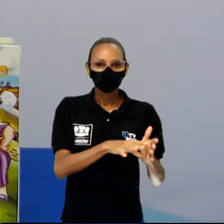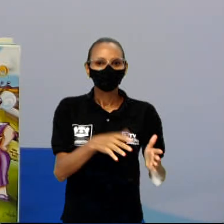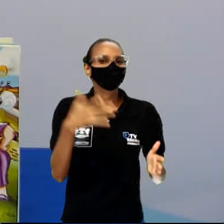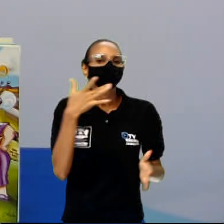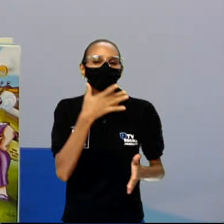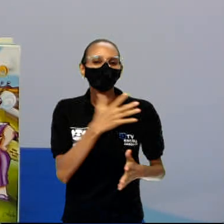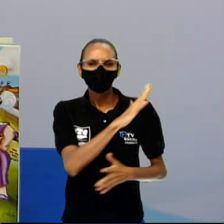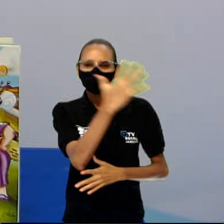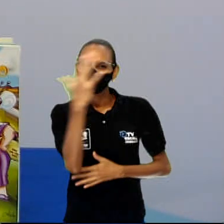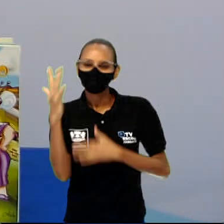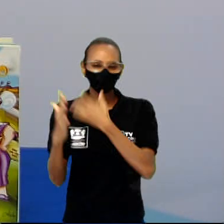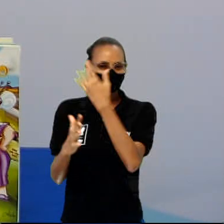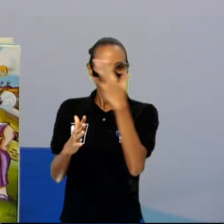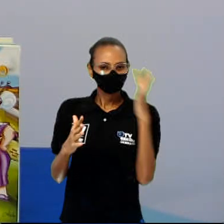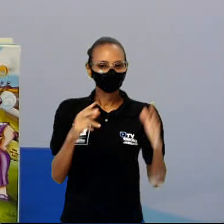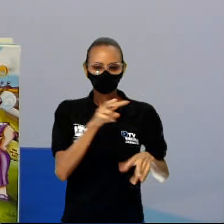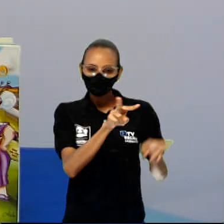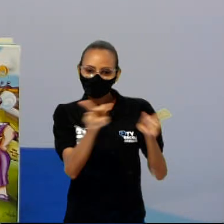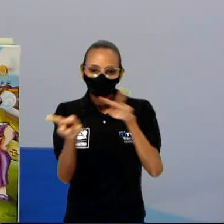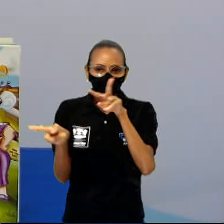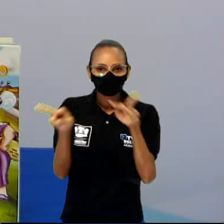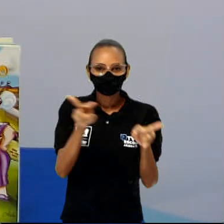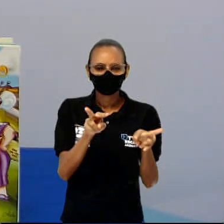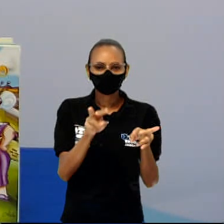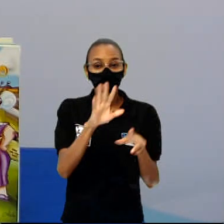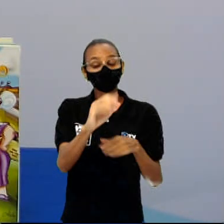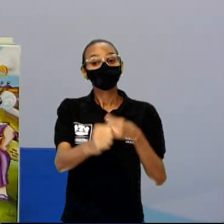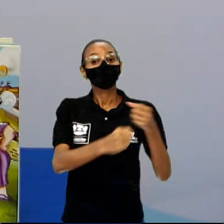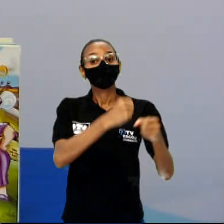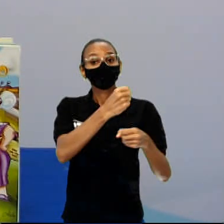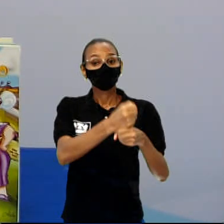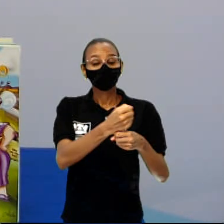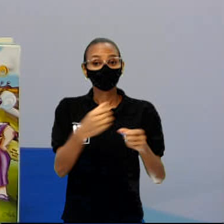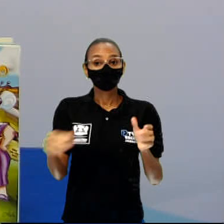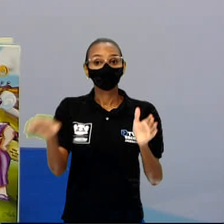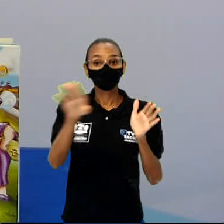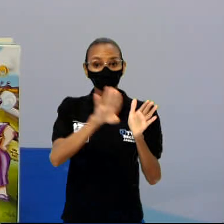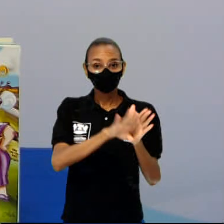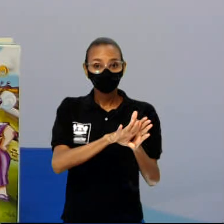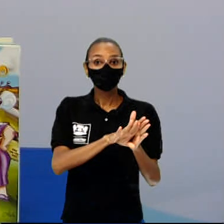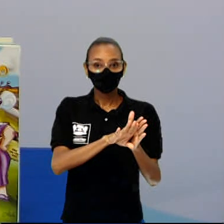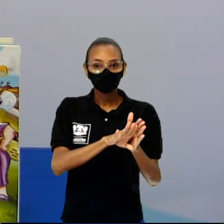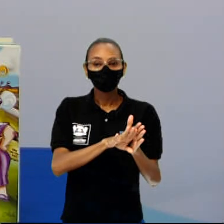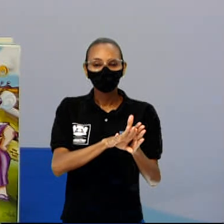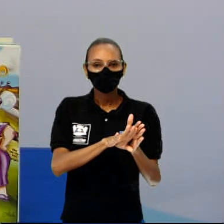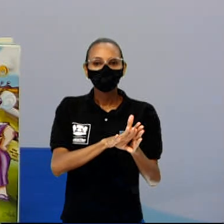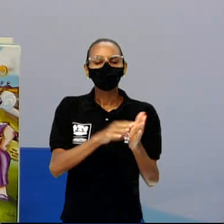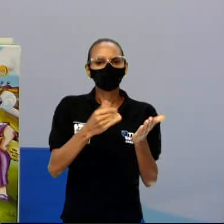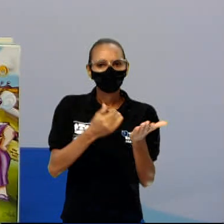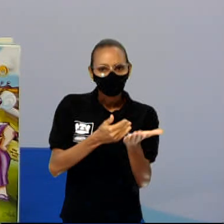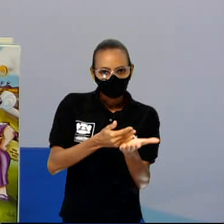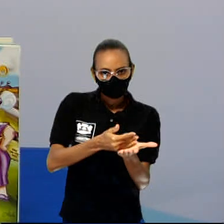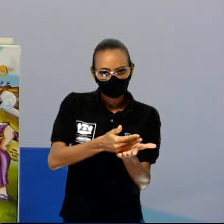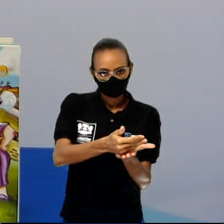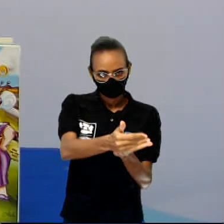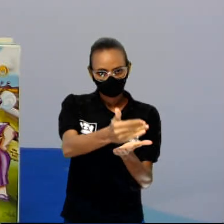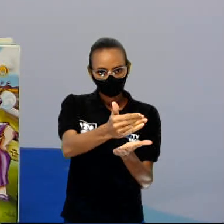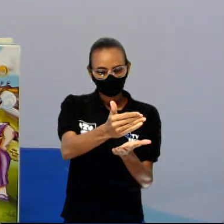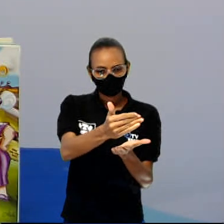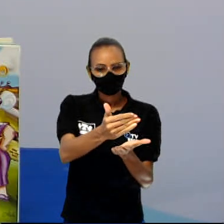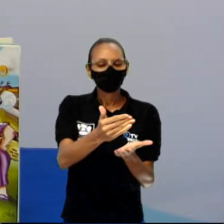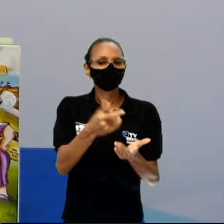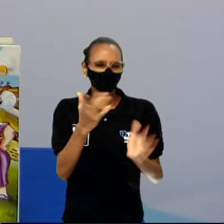que é a natureza. Naquele ano, Guilherme e Mariana chegaram cedo, né? As férias começaram, eles tiraram